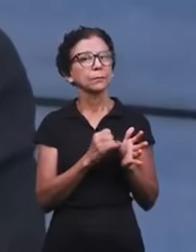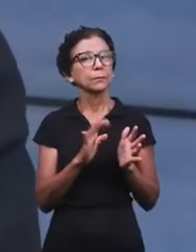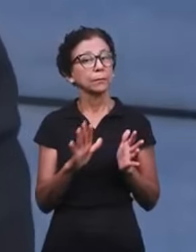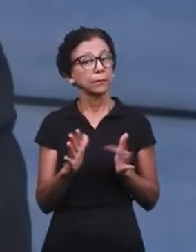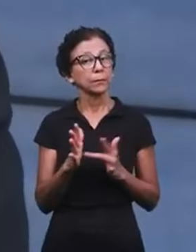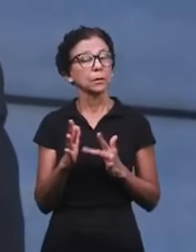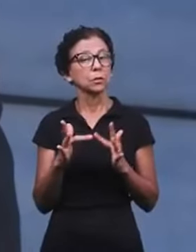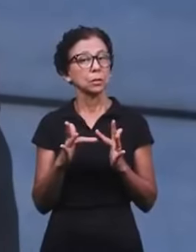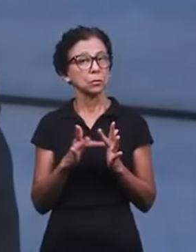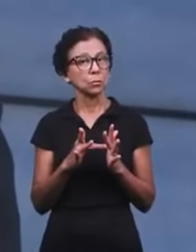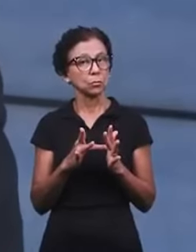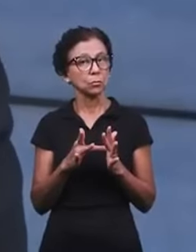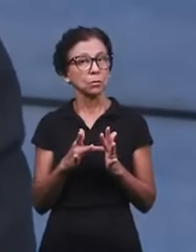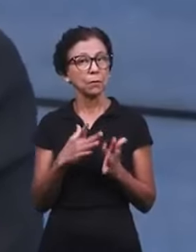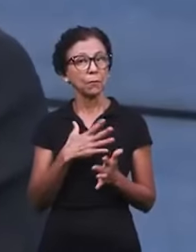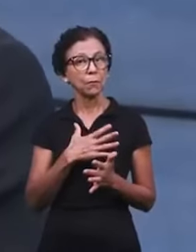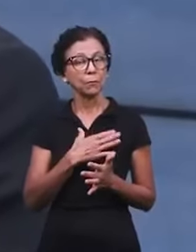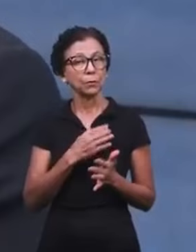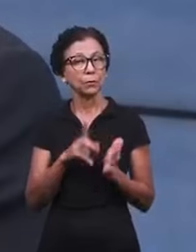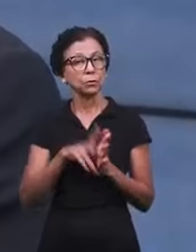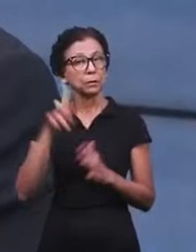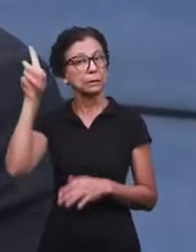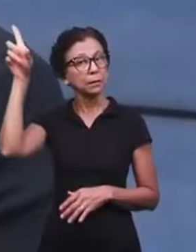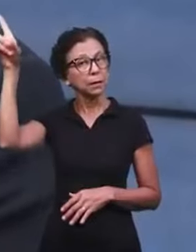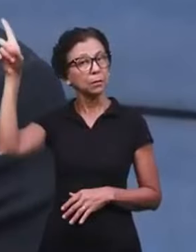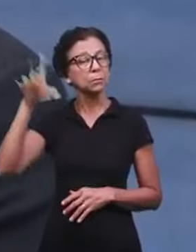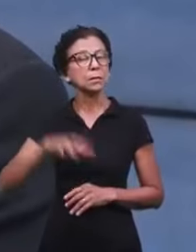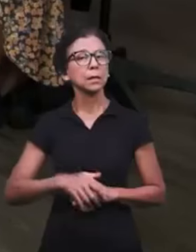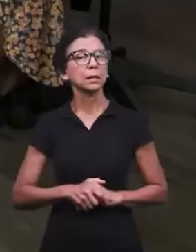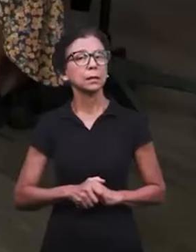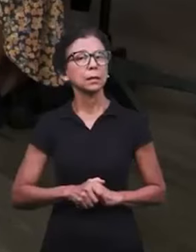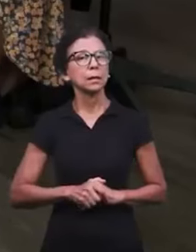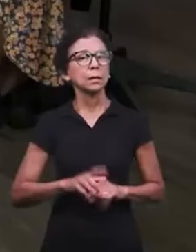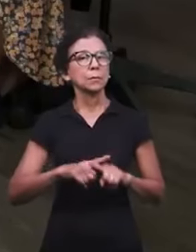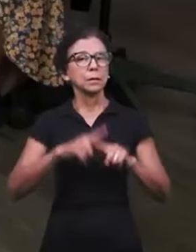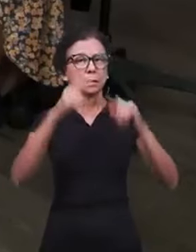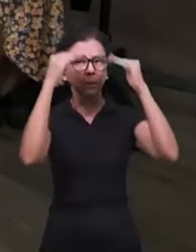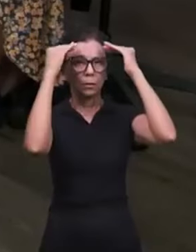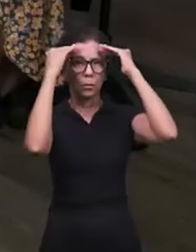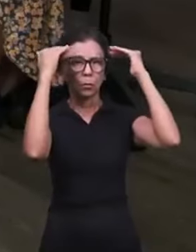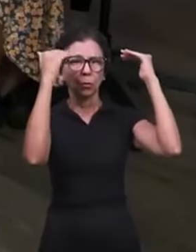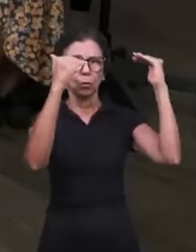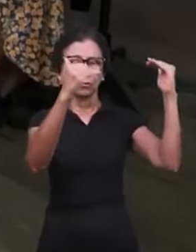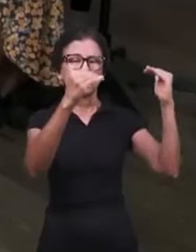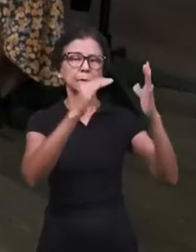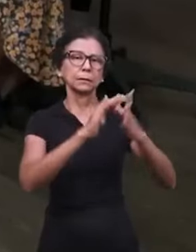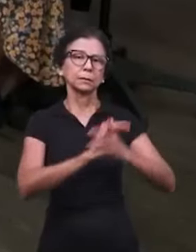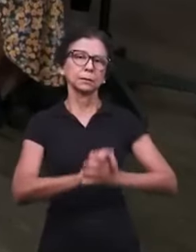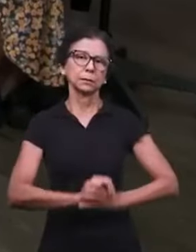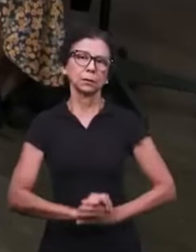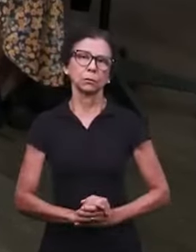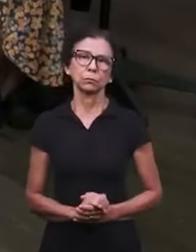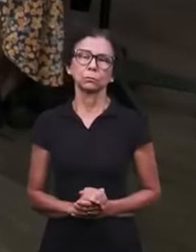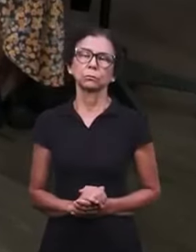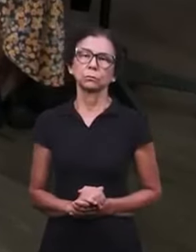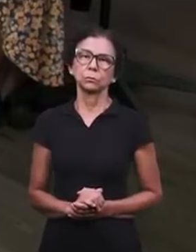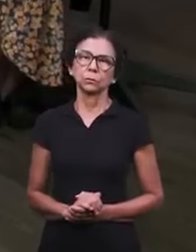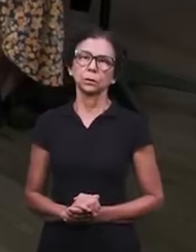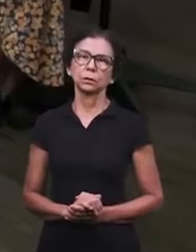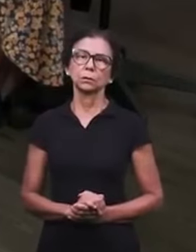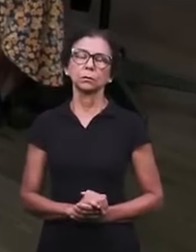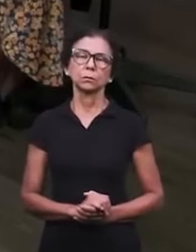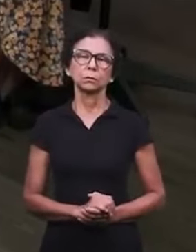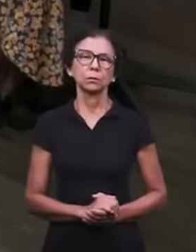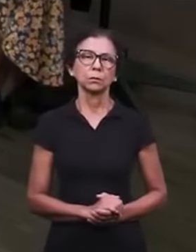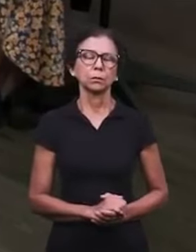até a cruz do Calvário quando ele a ponta João e Maria Eis Aqui o teu filho Eis aqui a tua mãe ele